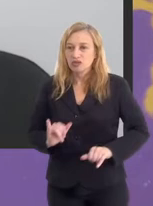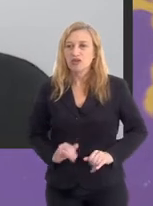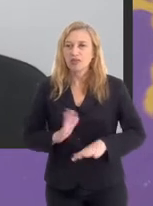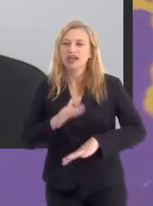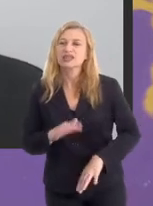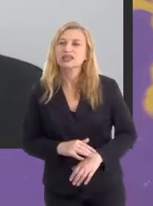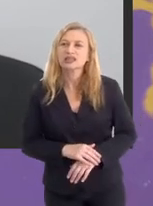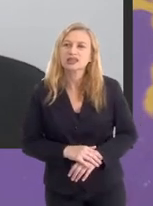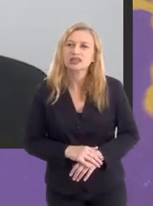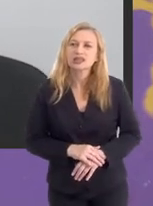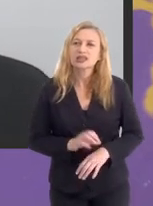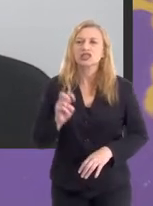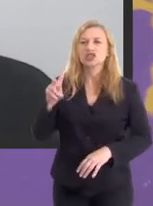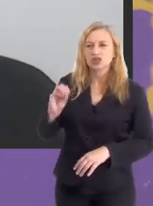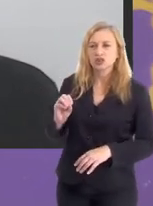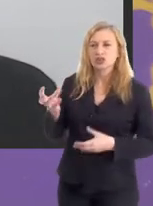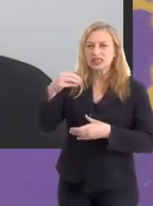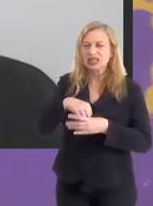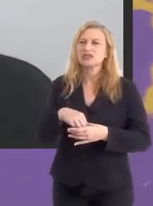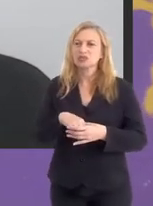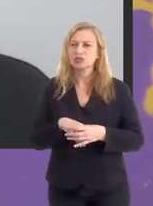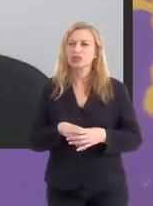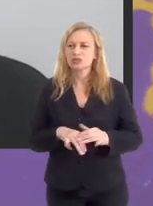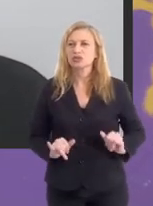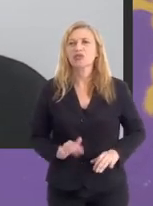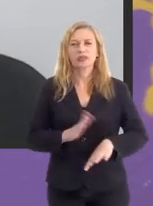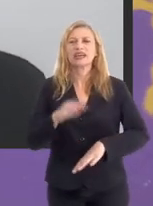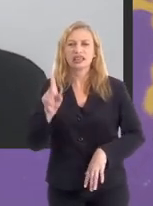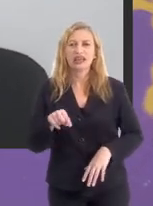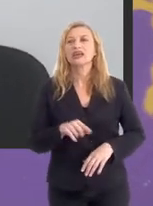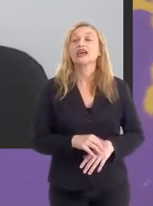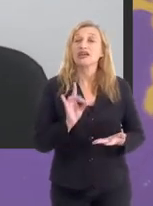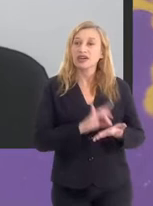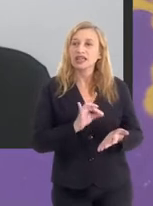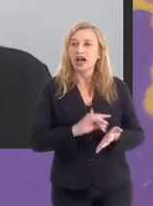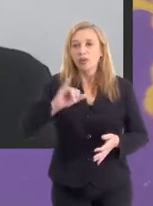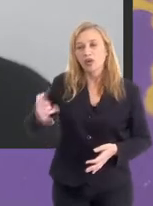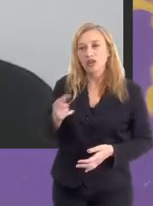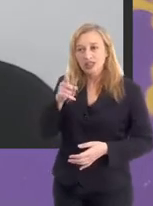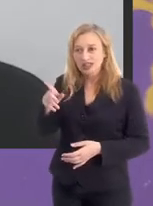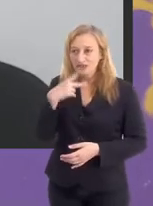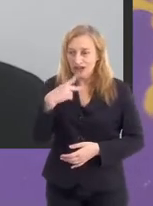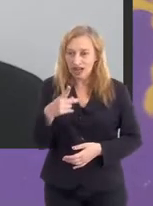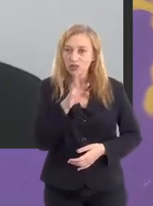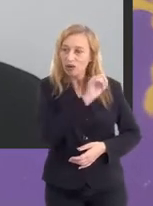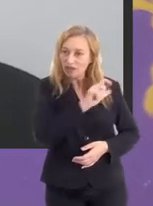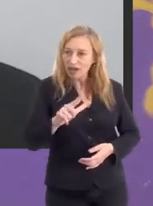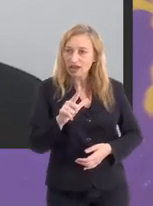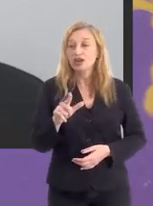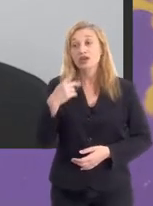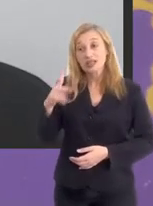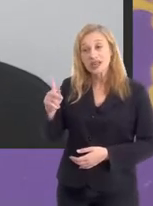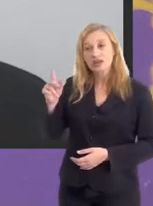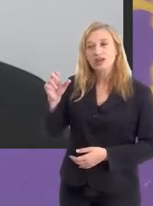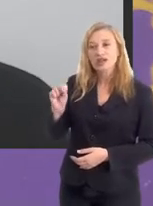sofrem mais e ele tem no cardápio ainda negócio - mercado ainda não é verdade aproveitando esse gancho é